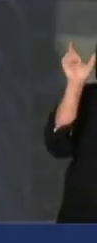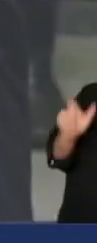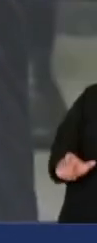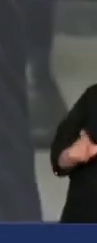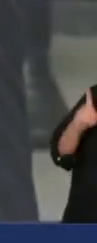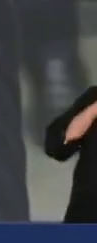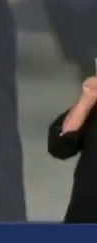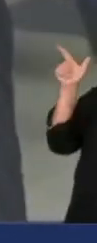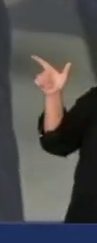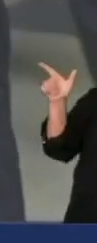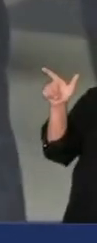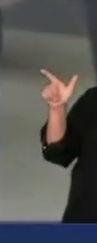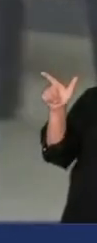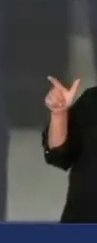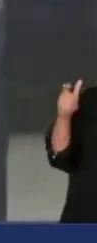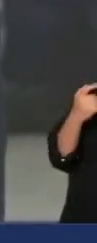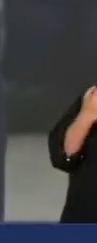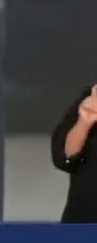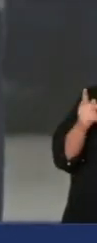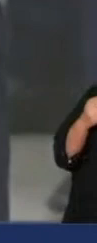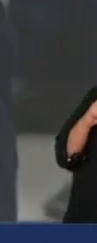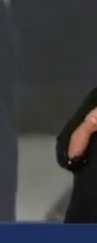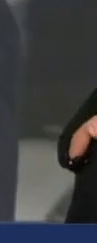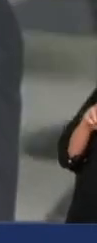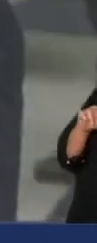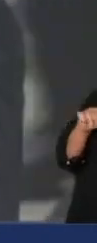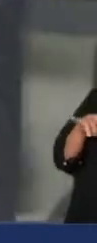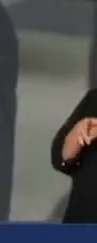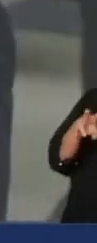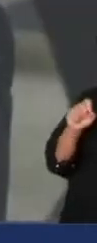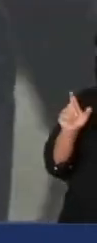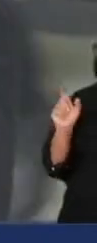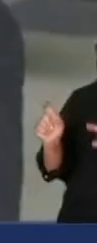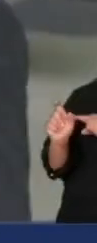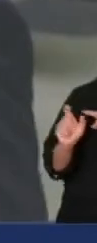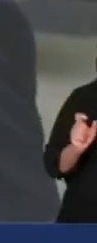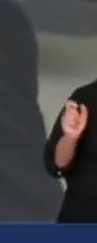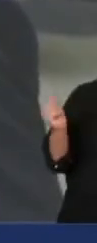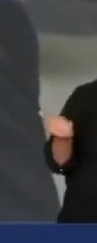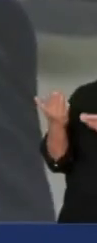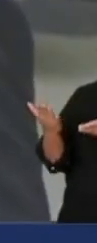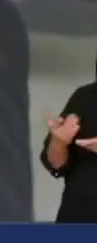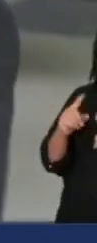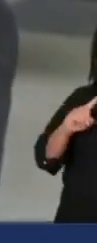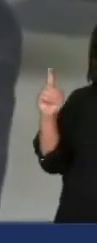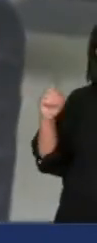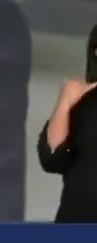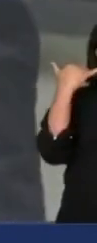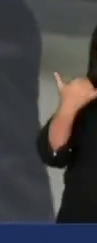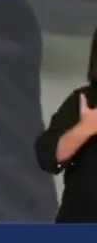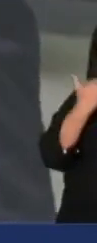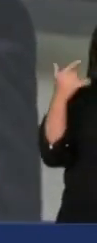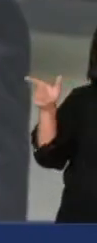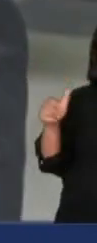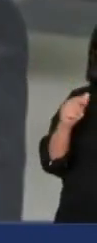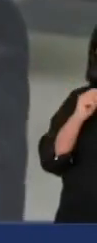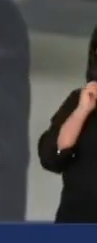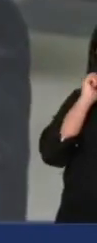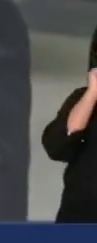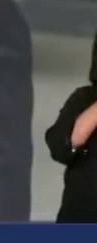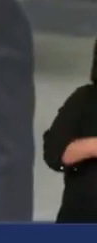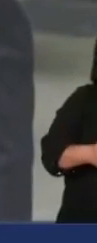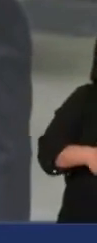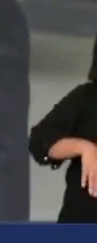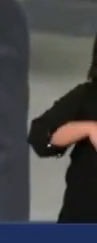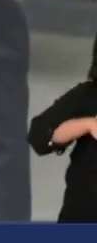estava lá para levar pendrives enquanto estava se divertindo. E aproveitando esse momento também, presidente,